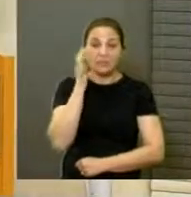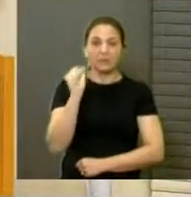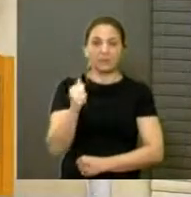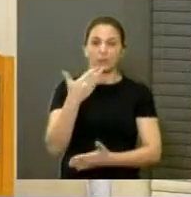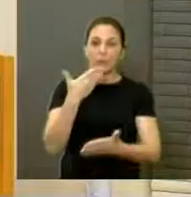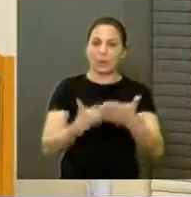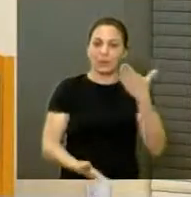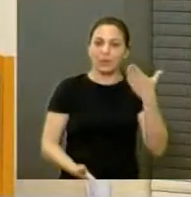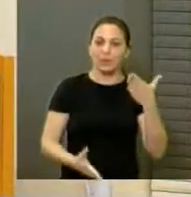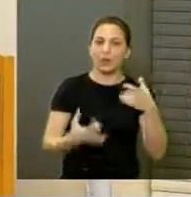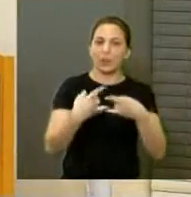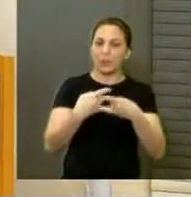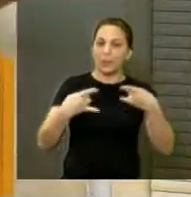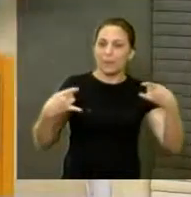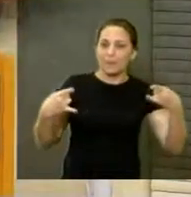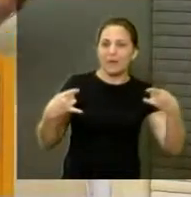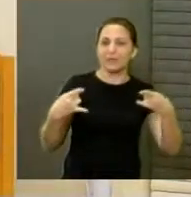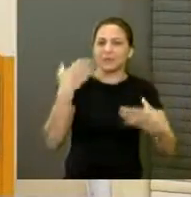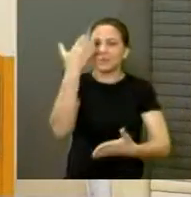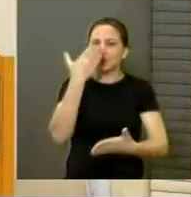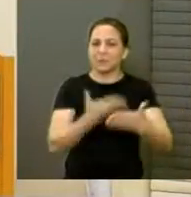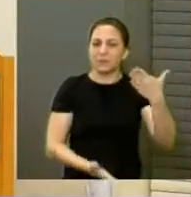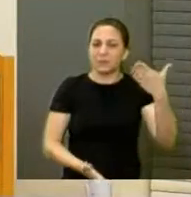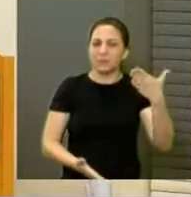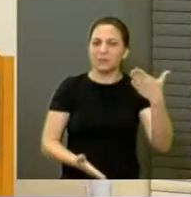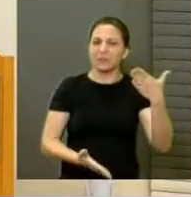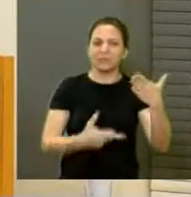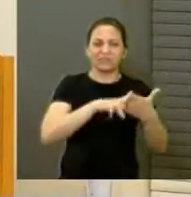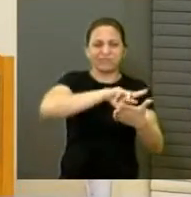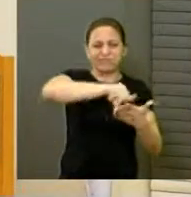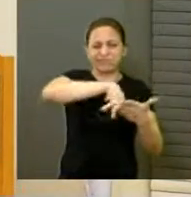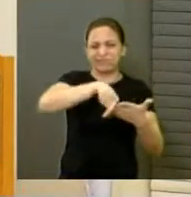os Cipasses, perdeu isso, Pedrinho Lima.